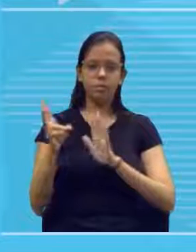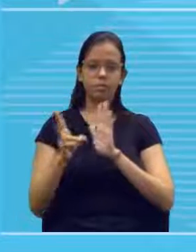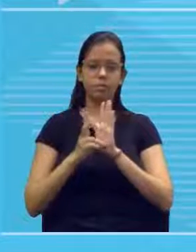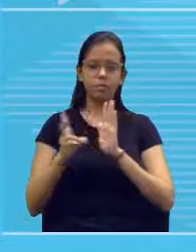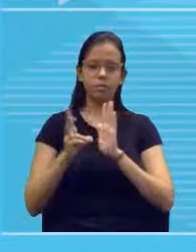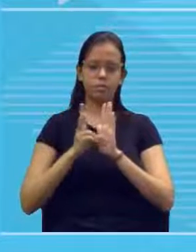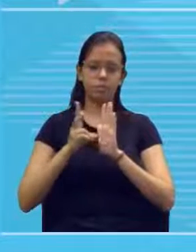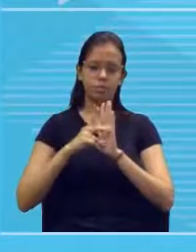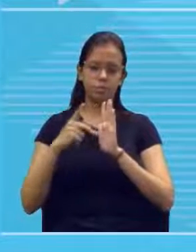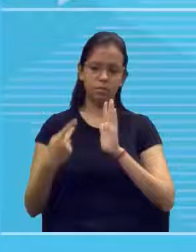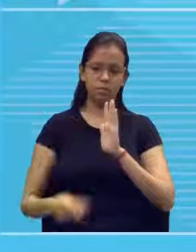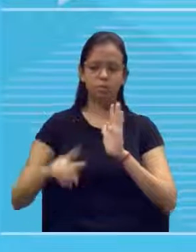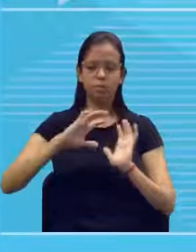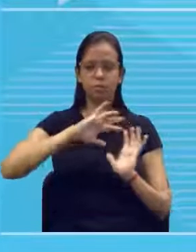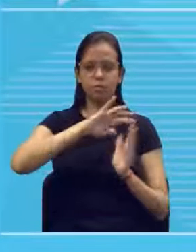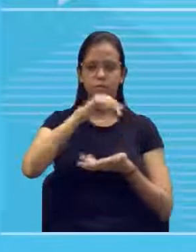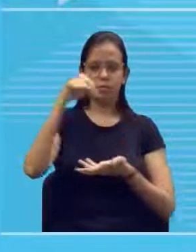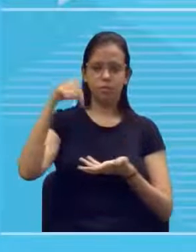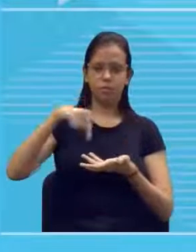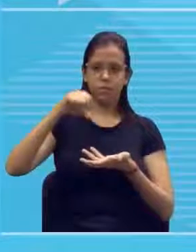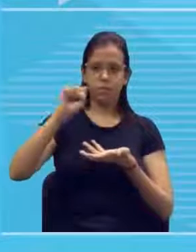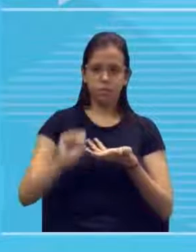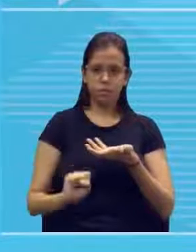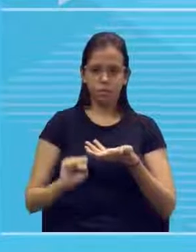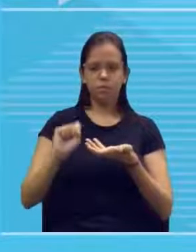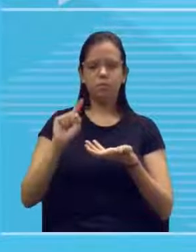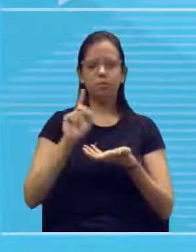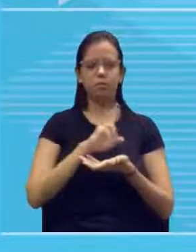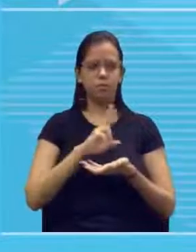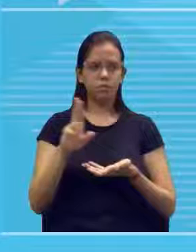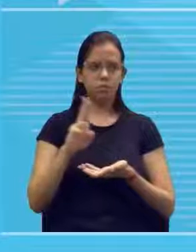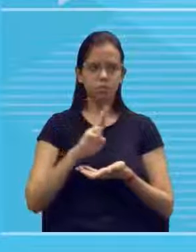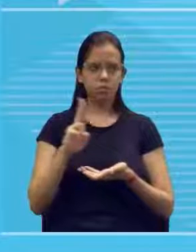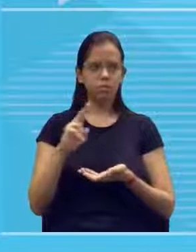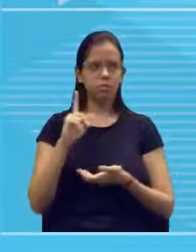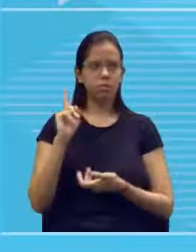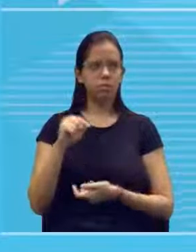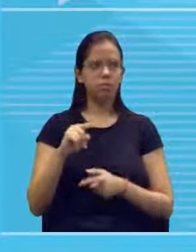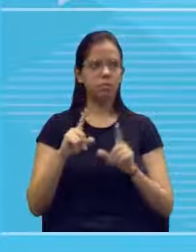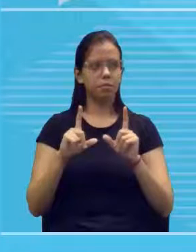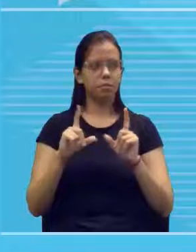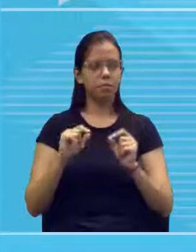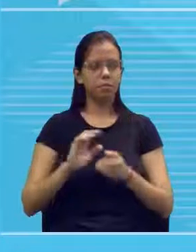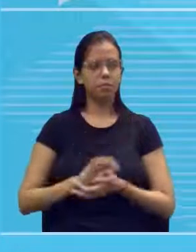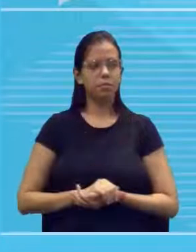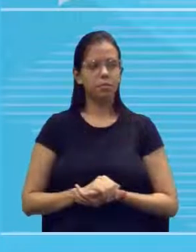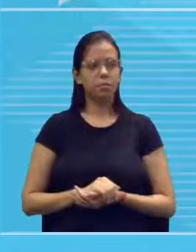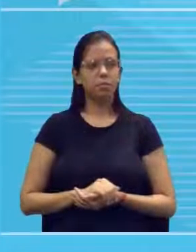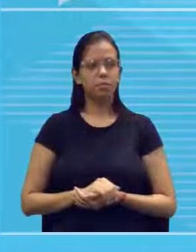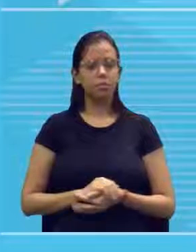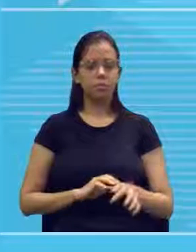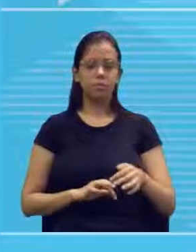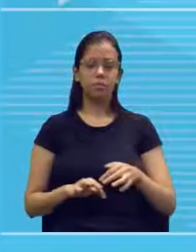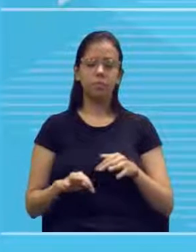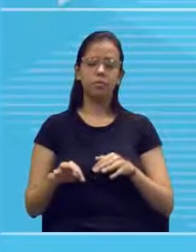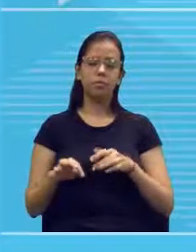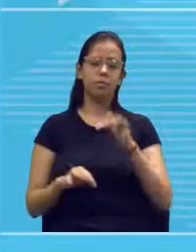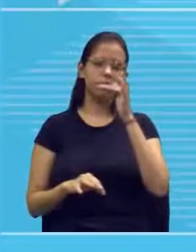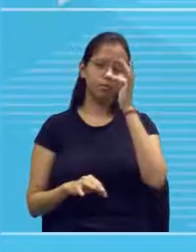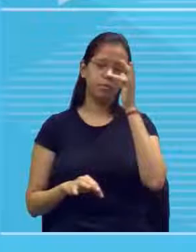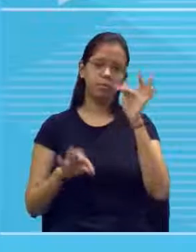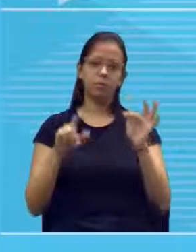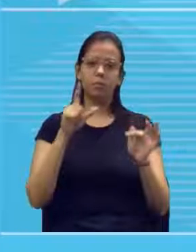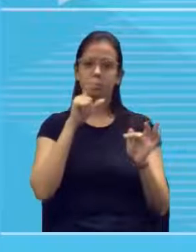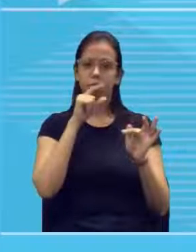alguns povos indígenas aqui do Hemisfério Sul ela é chamada como constelação do beija-flor